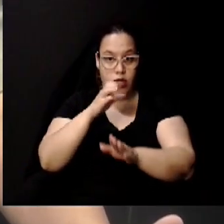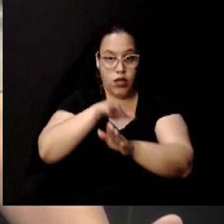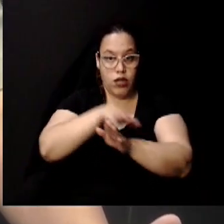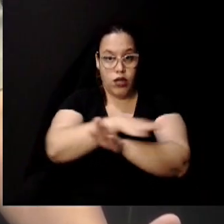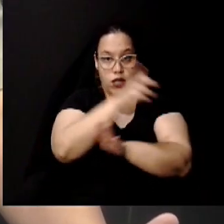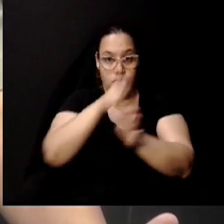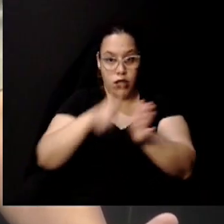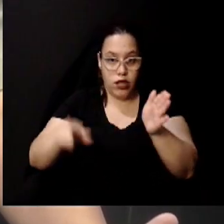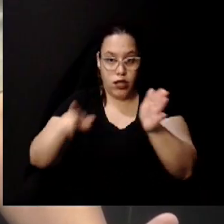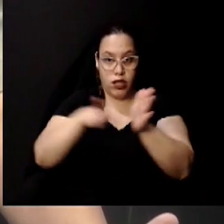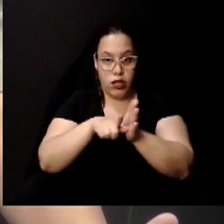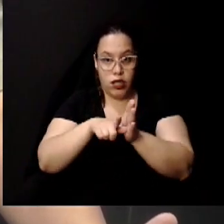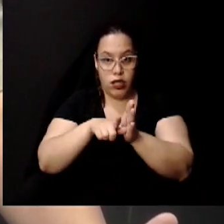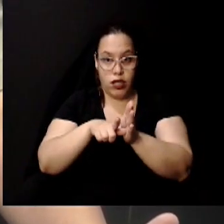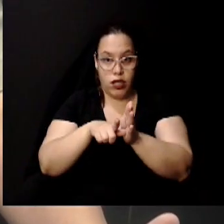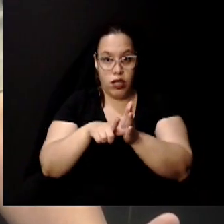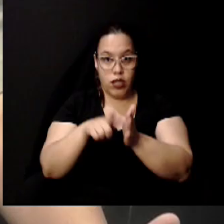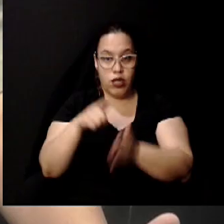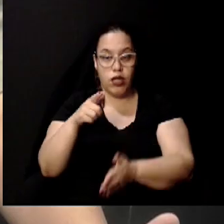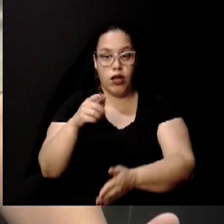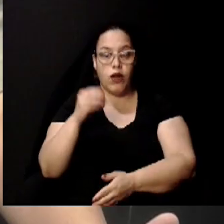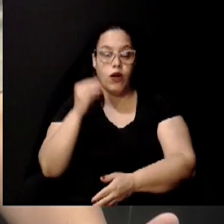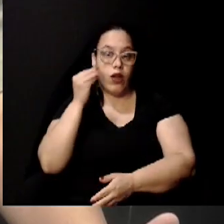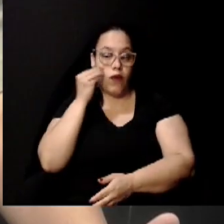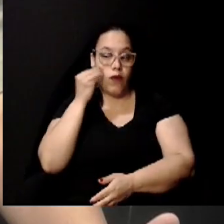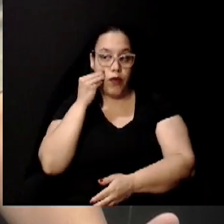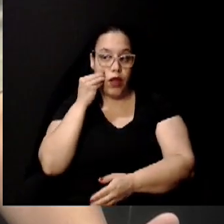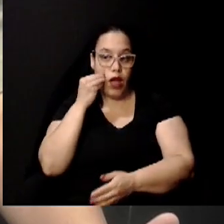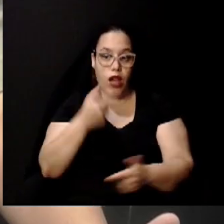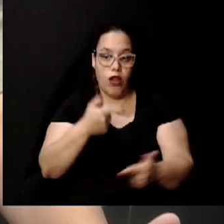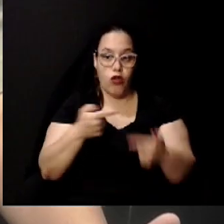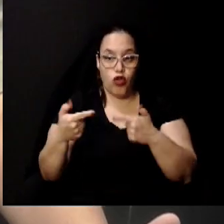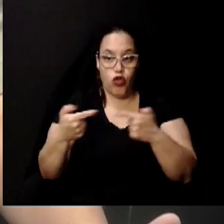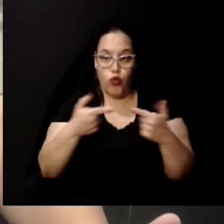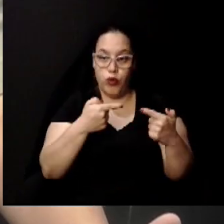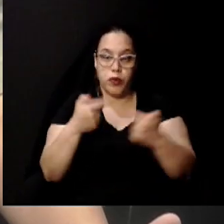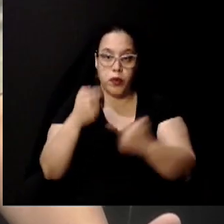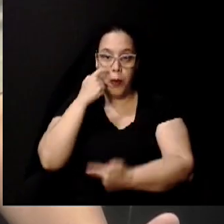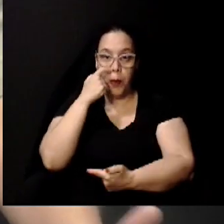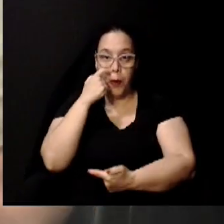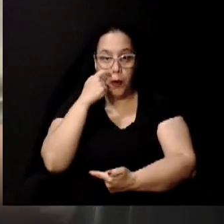mas você tem acordos militares e de prestação de serviço para armas